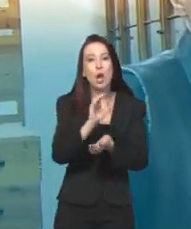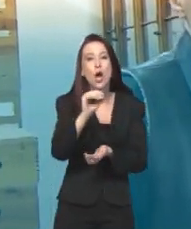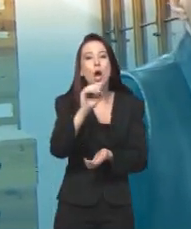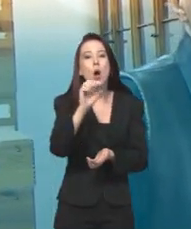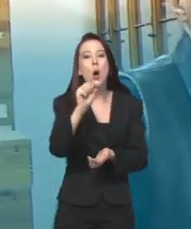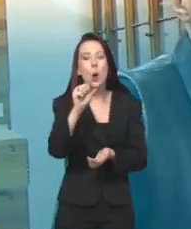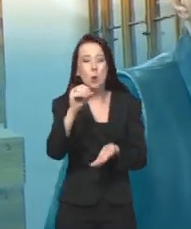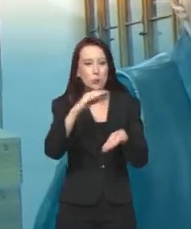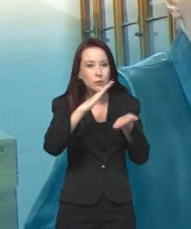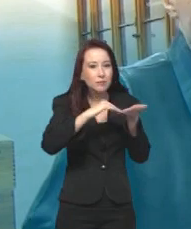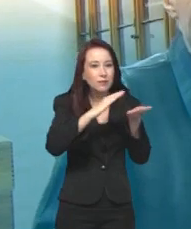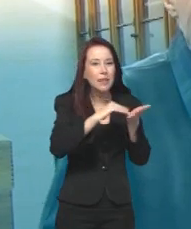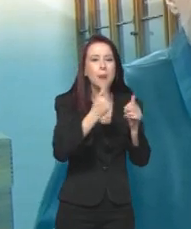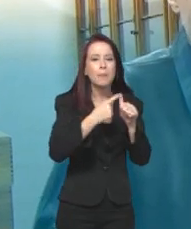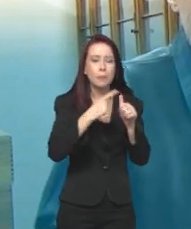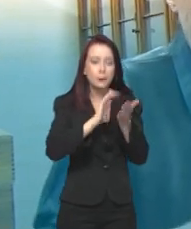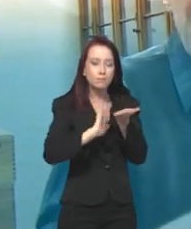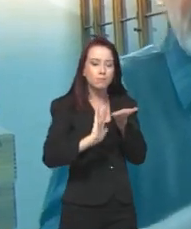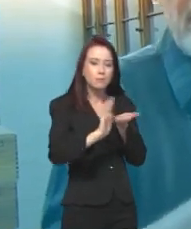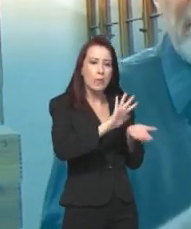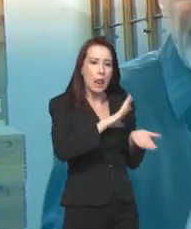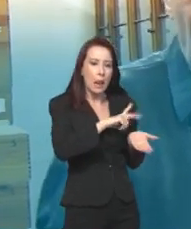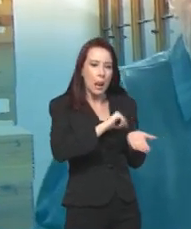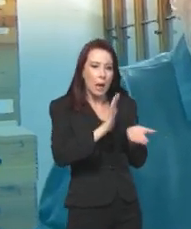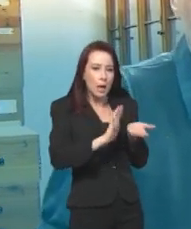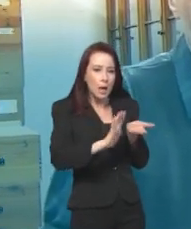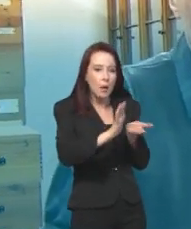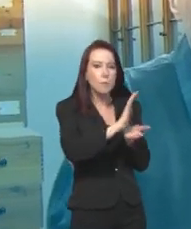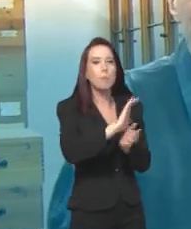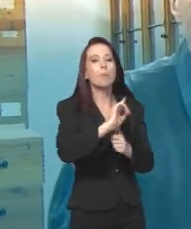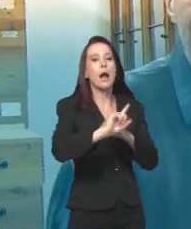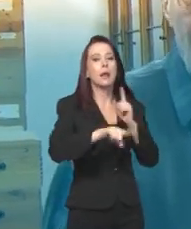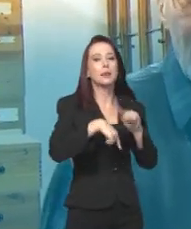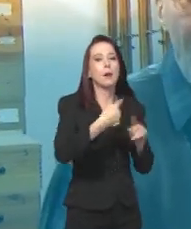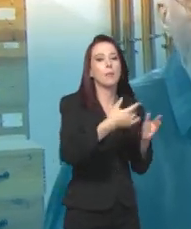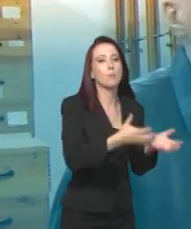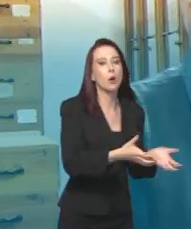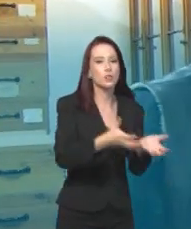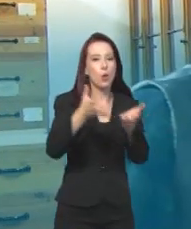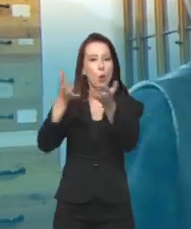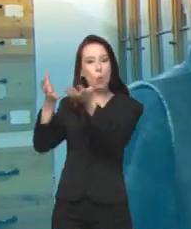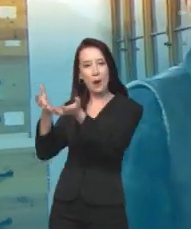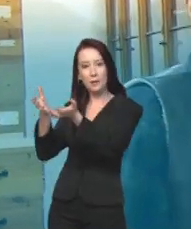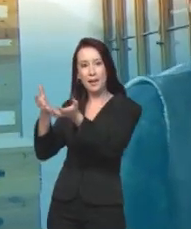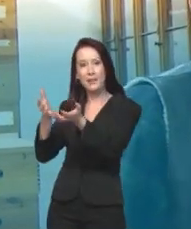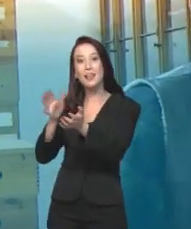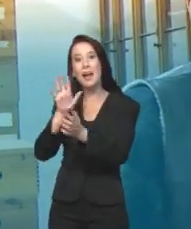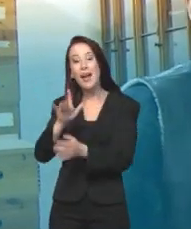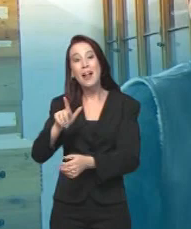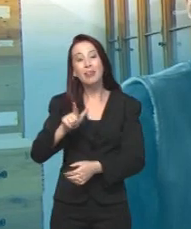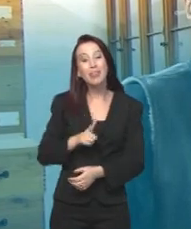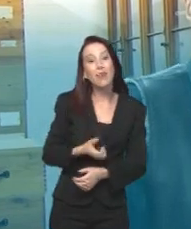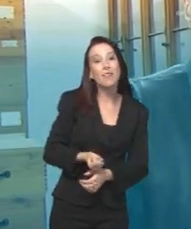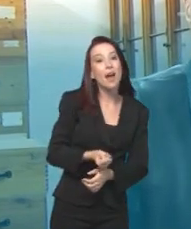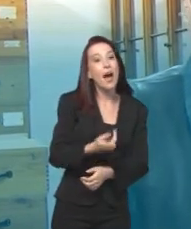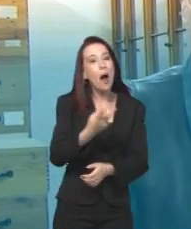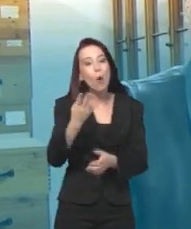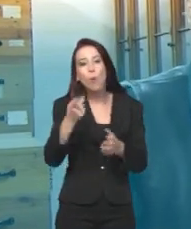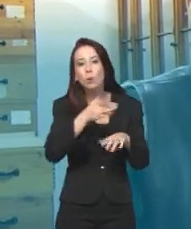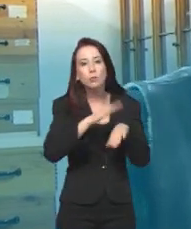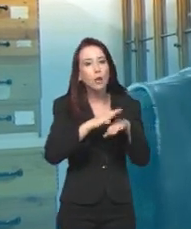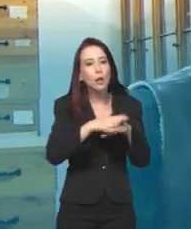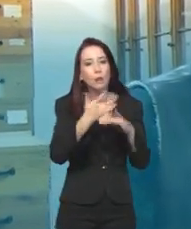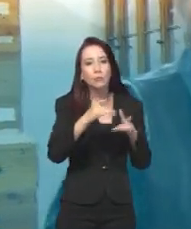skeletons were cleansed before they got packed down, but a number of them were sent